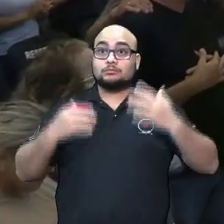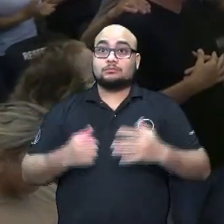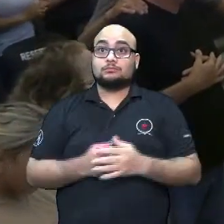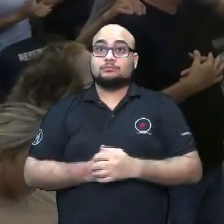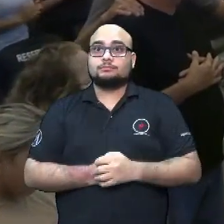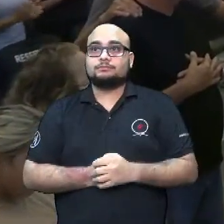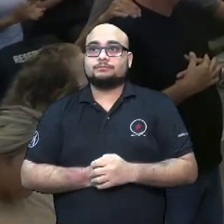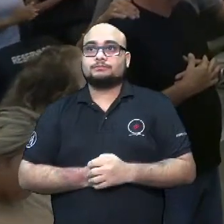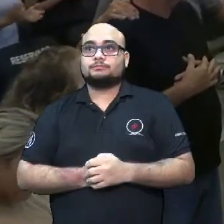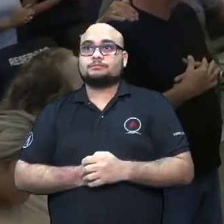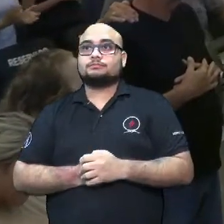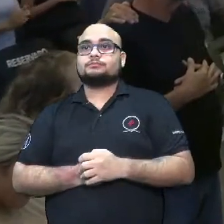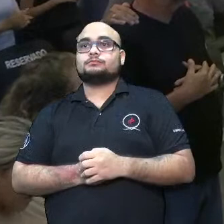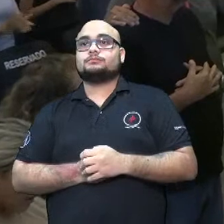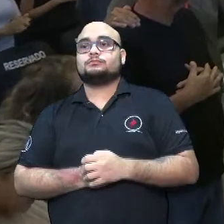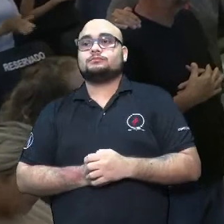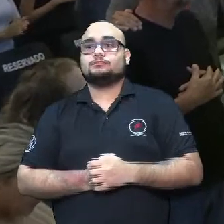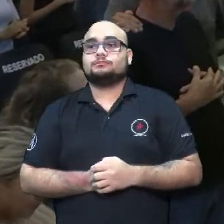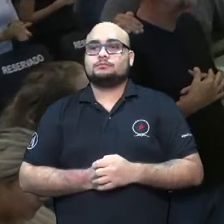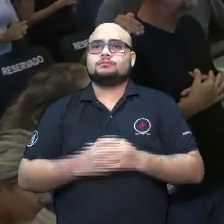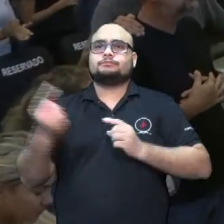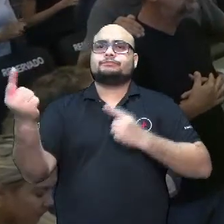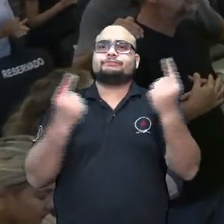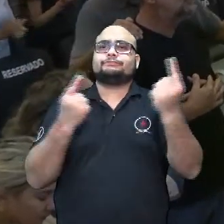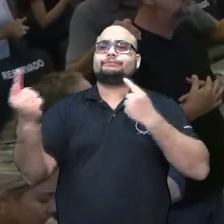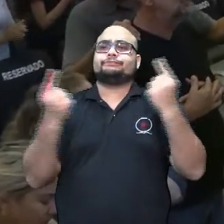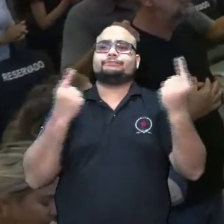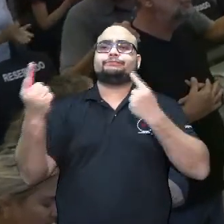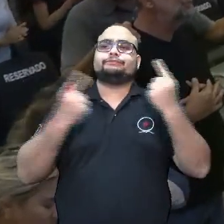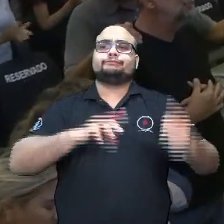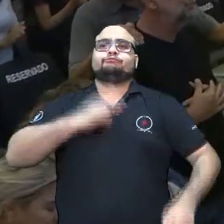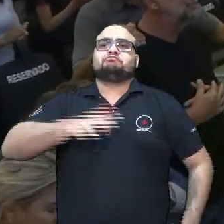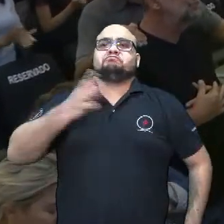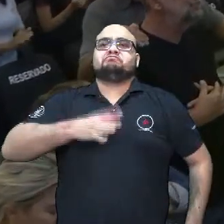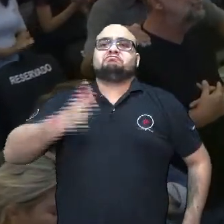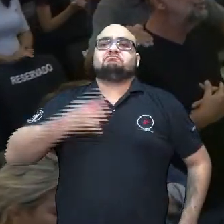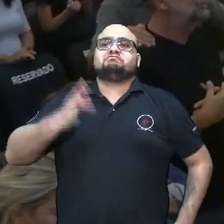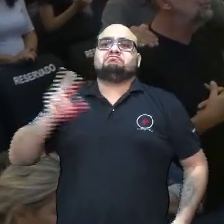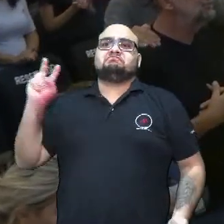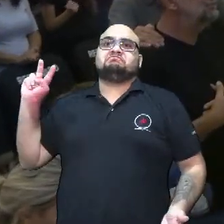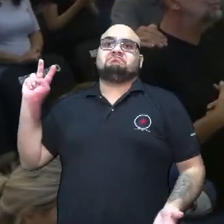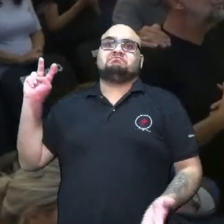Tem espaço aqui para você. Isso, que coragem. Que coragem.